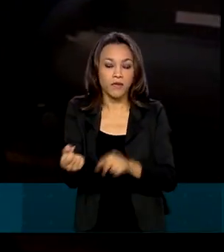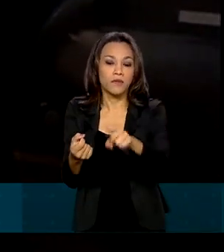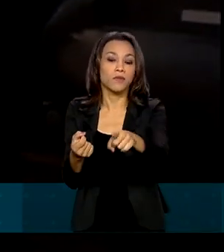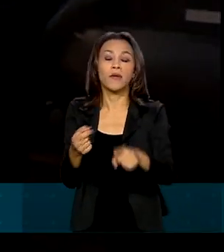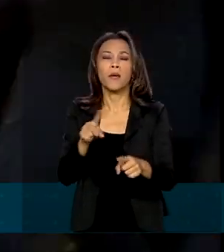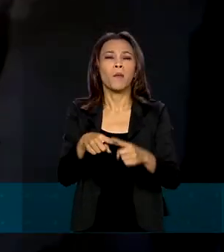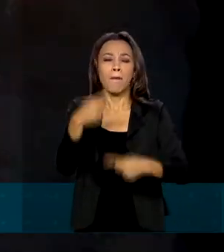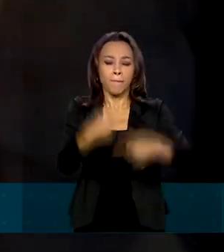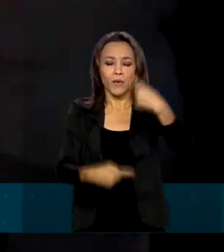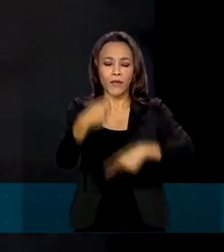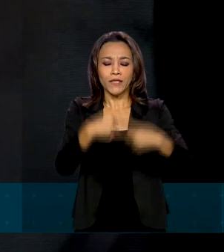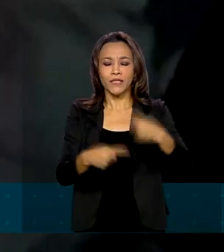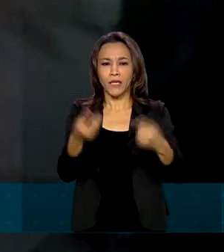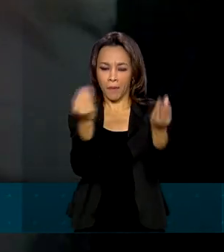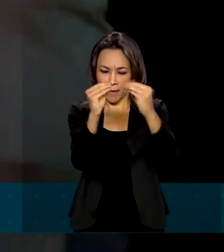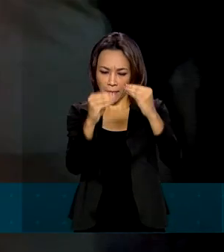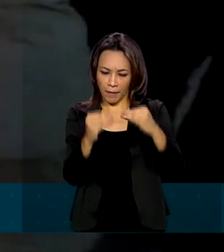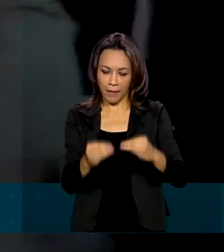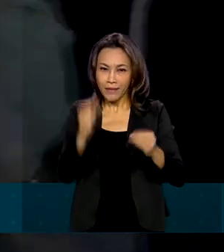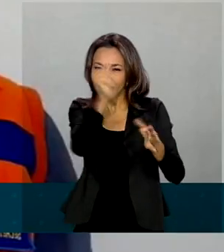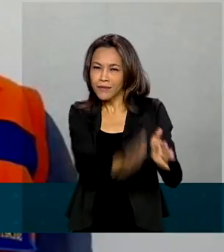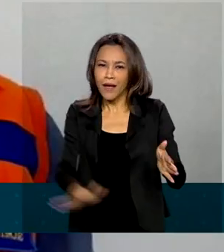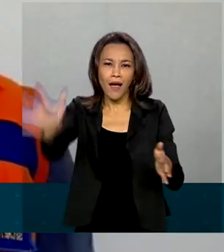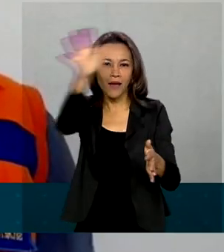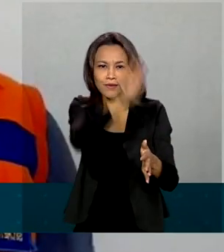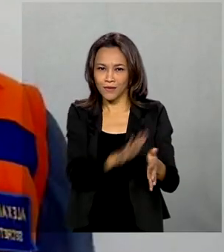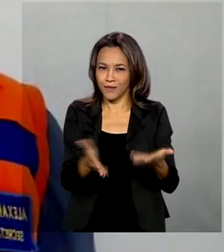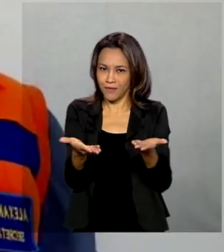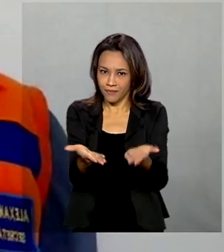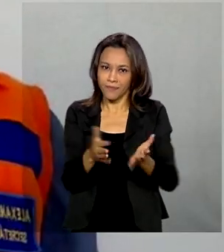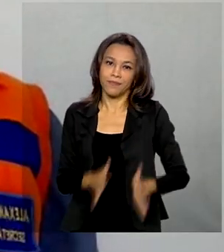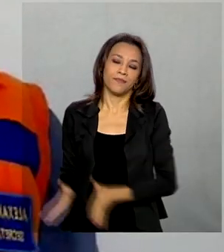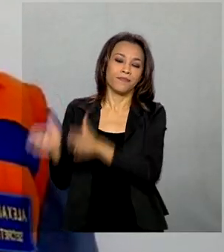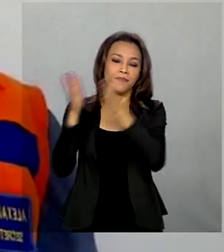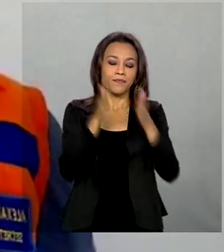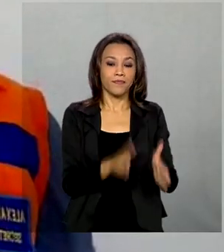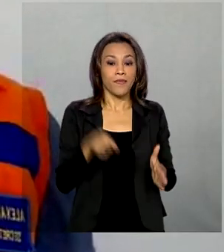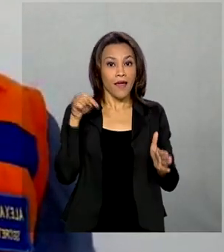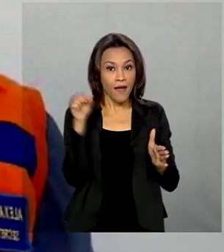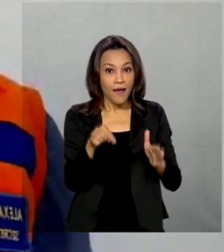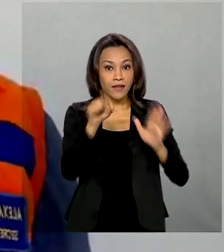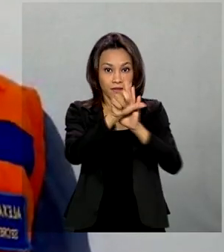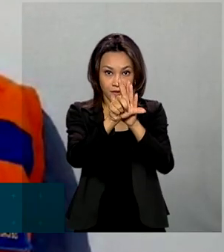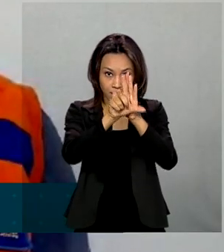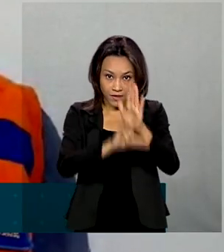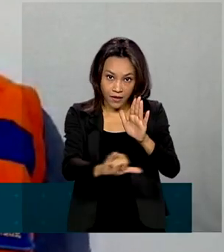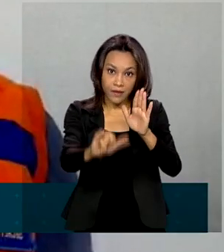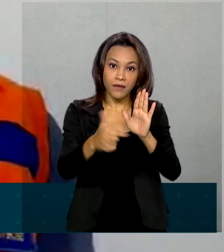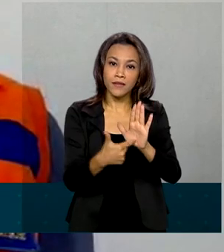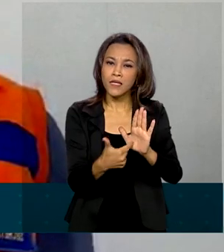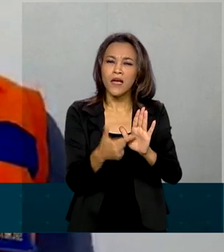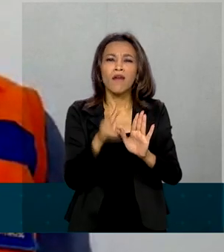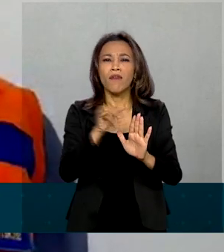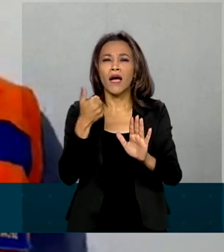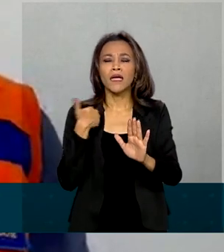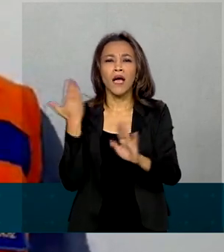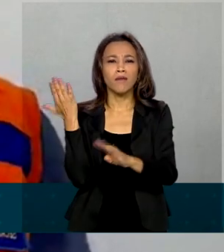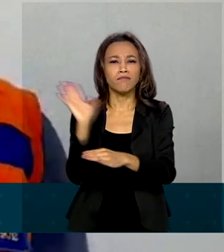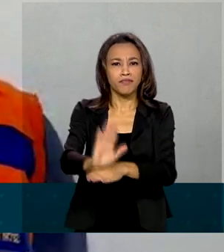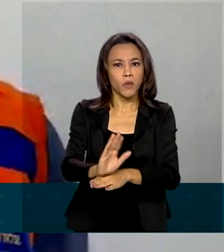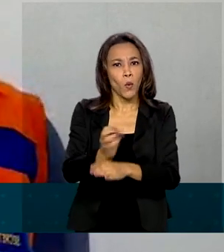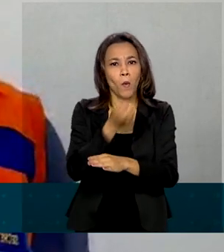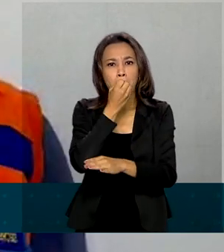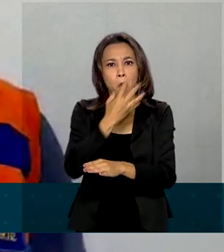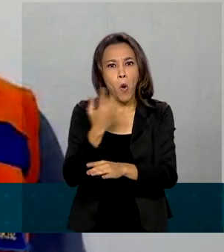Política Nacional de Proteção e Defesa Civil. Essa legislação proporcionará um grande avanço na